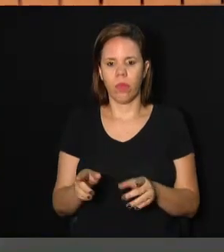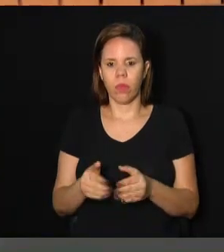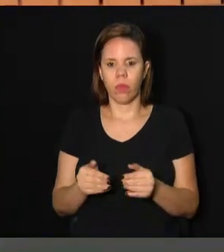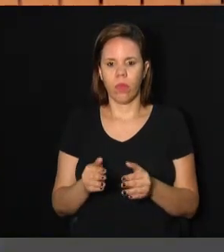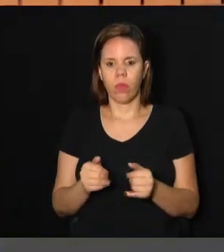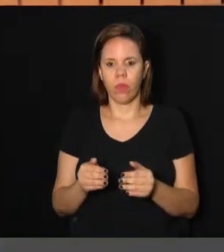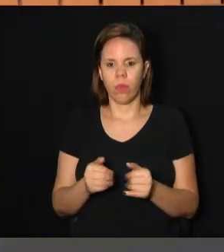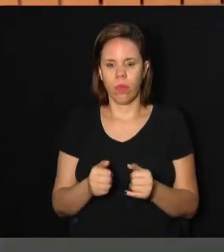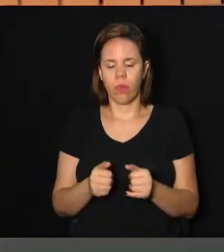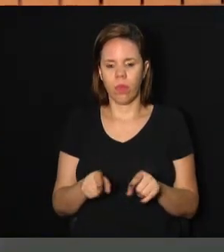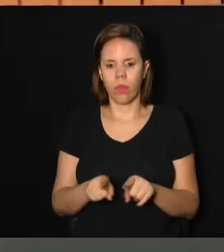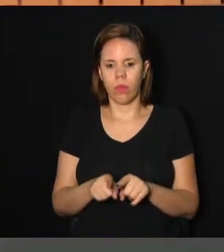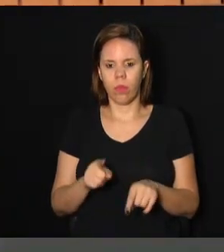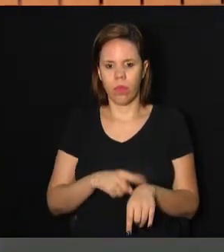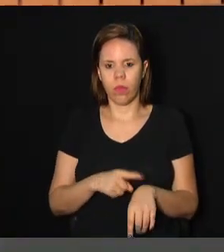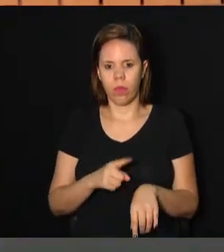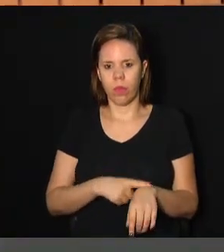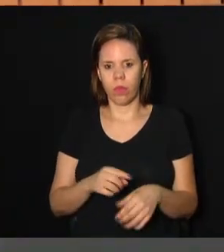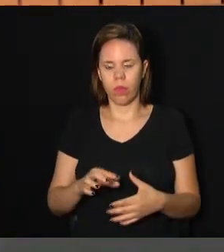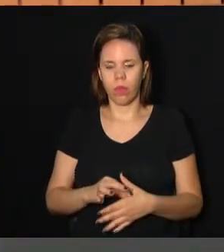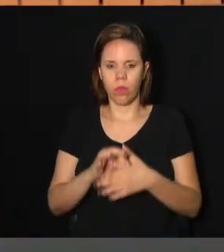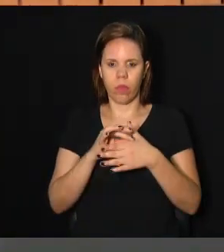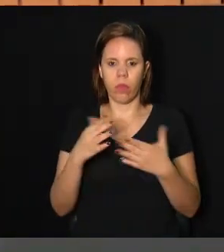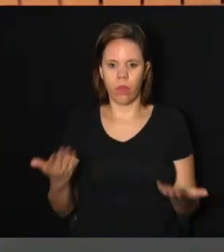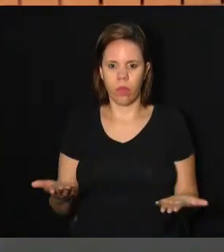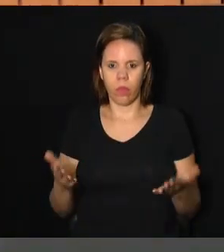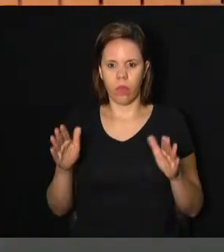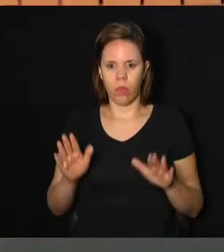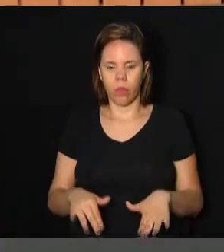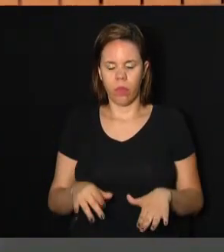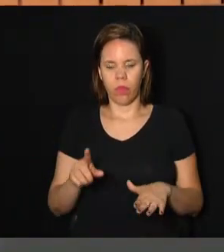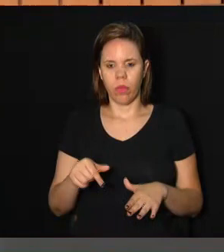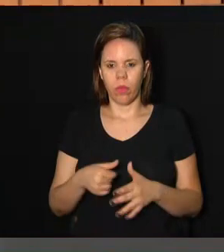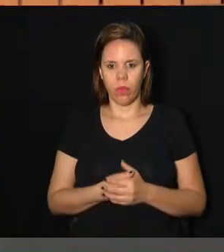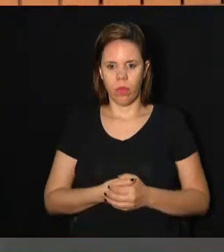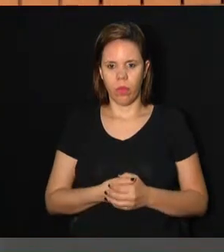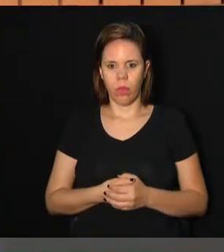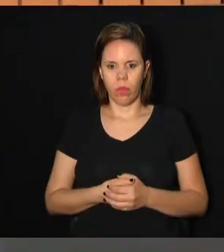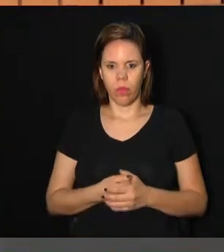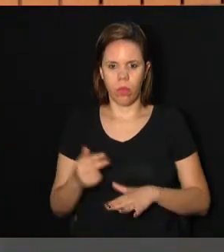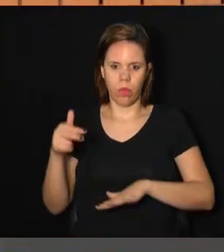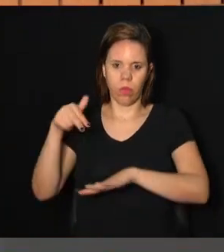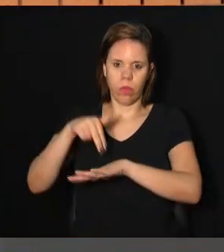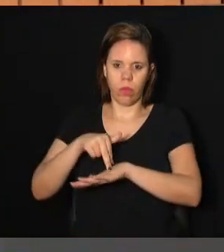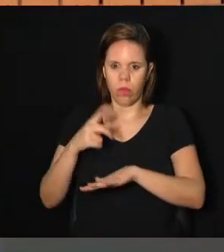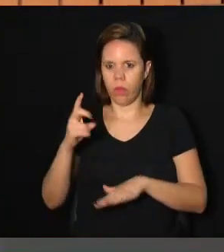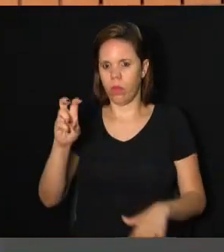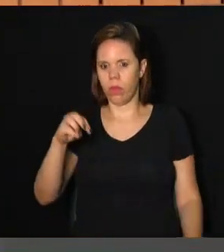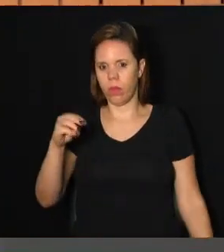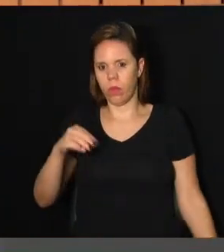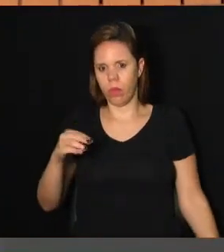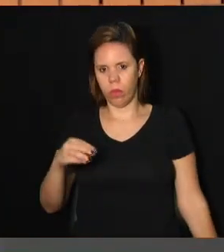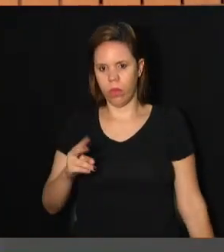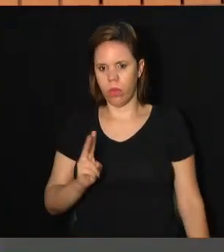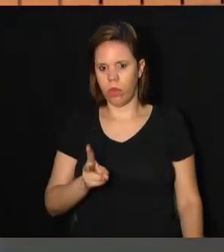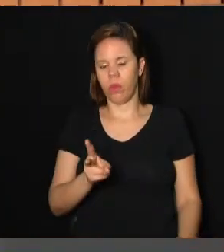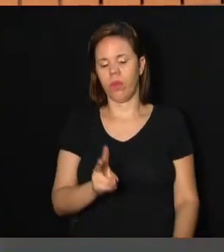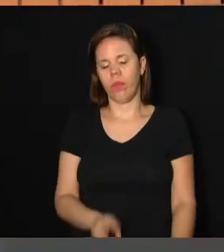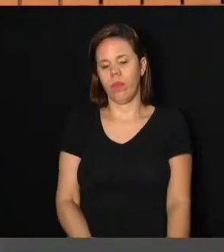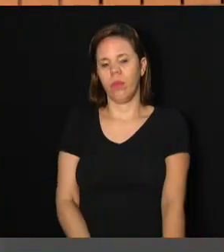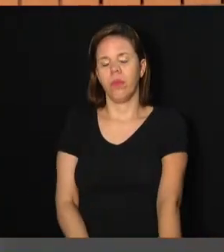a concessão do tempo de liderança, ficando, nesse caso, a tribuna por 15 minutos